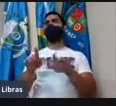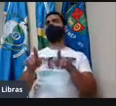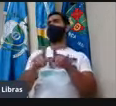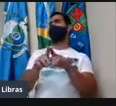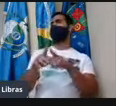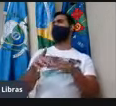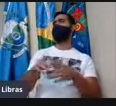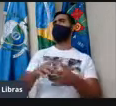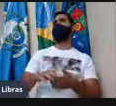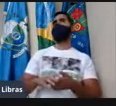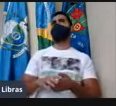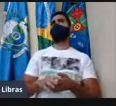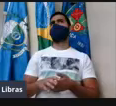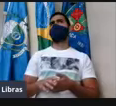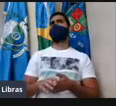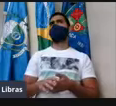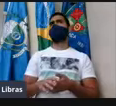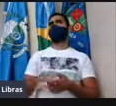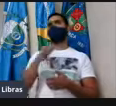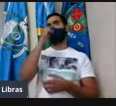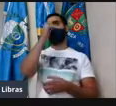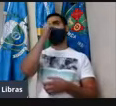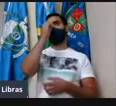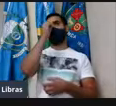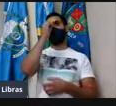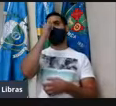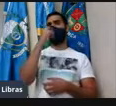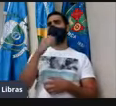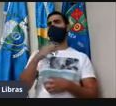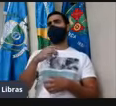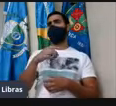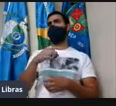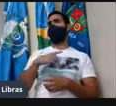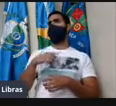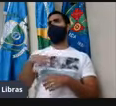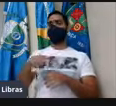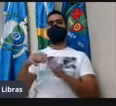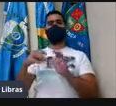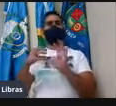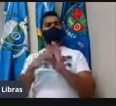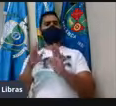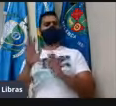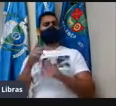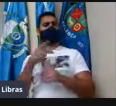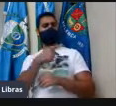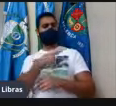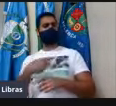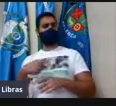dia ter feito parte da diretoria dessa igreja casa.